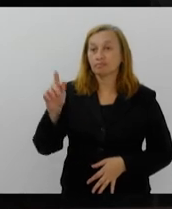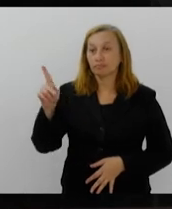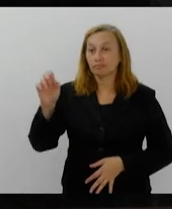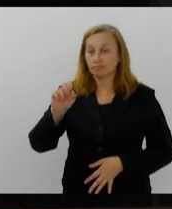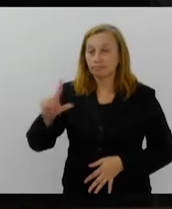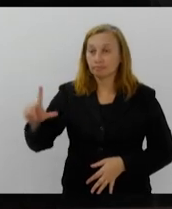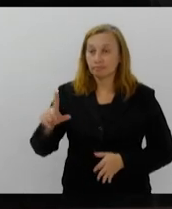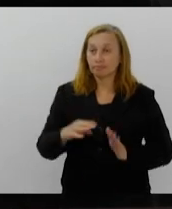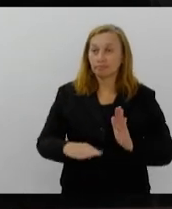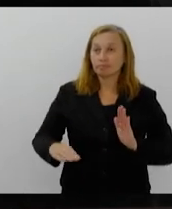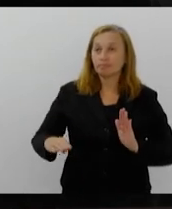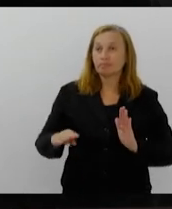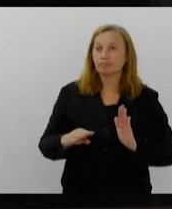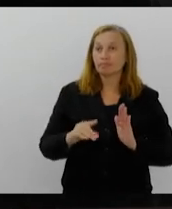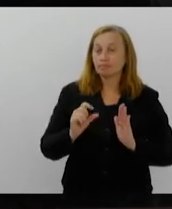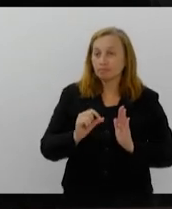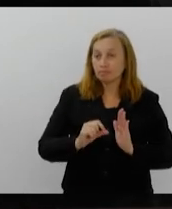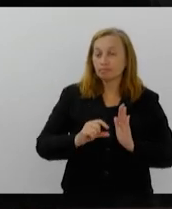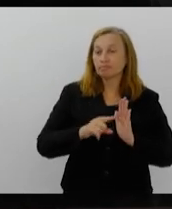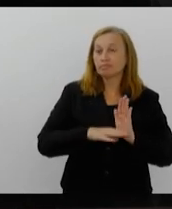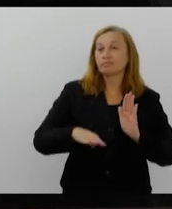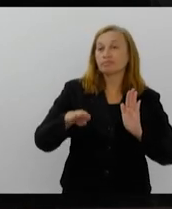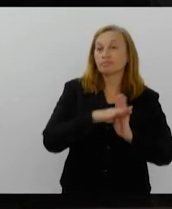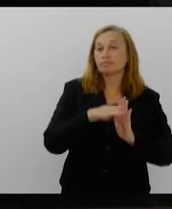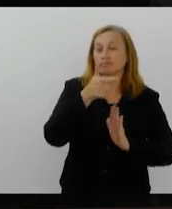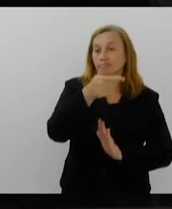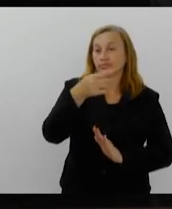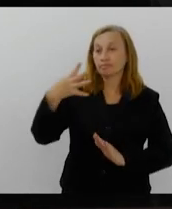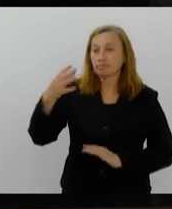de 24% das suas